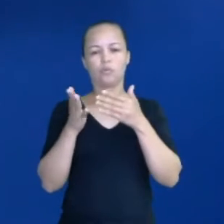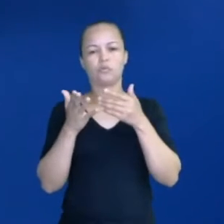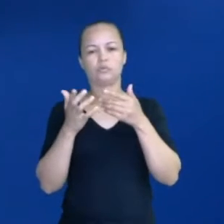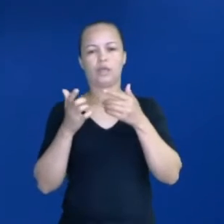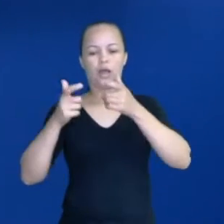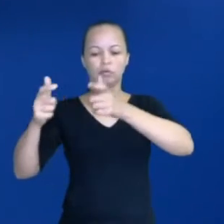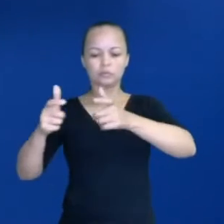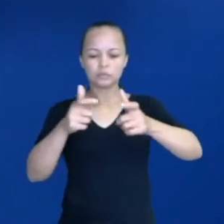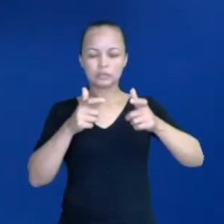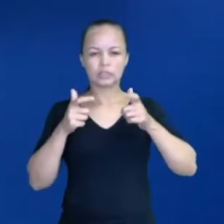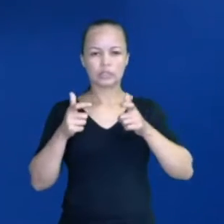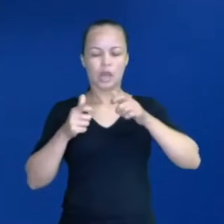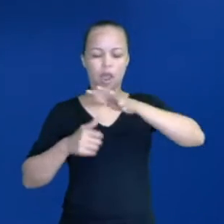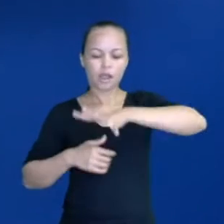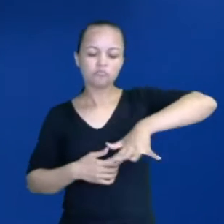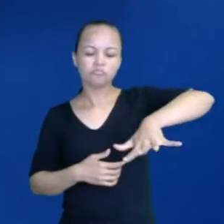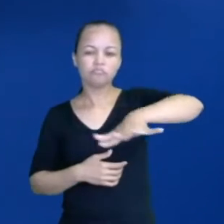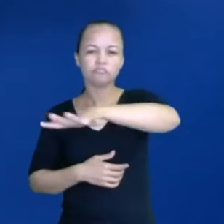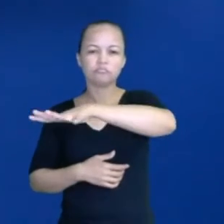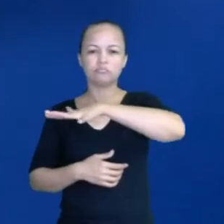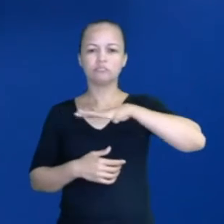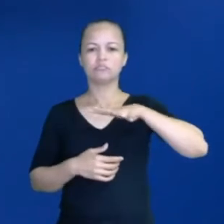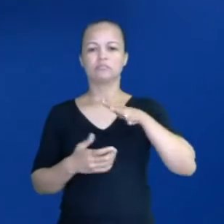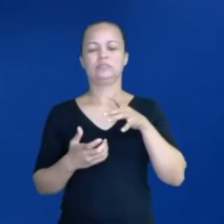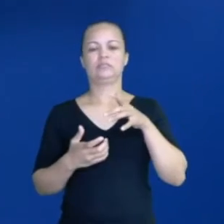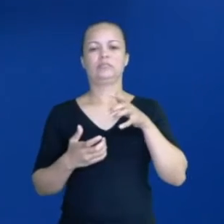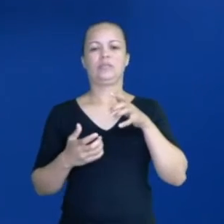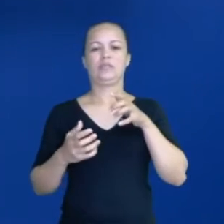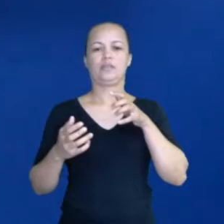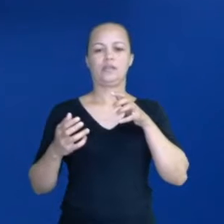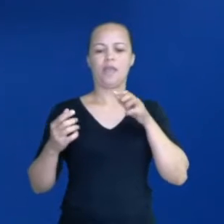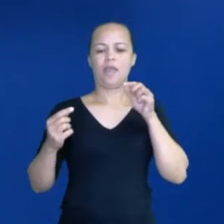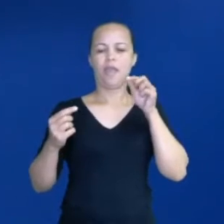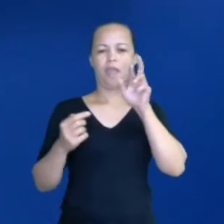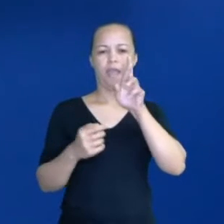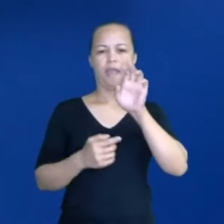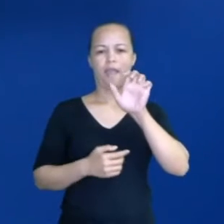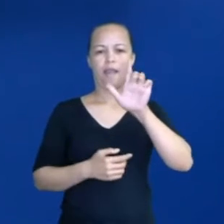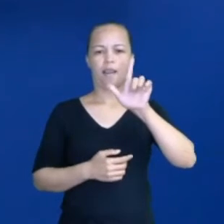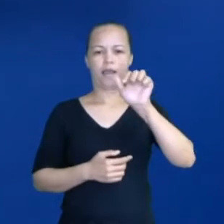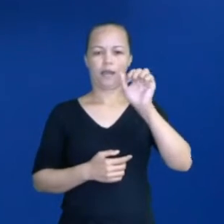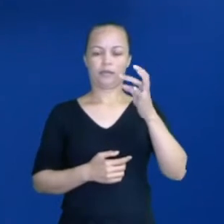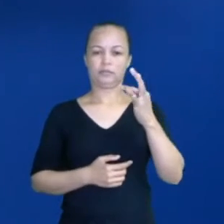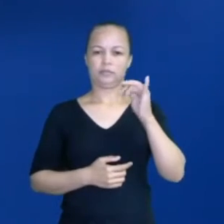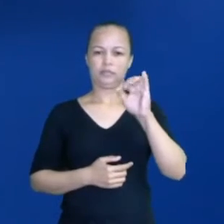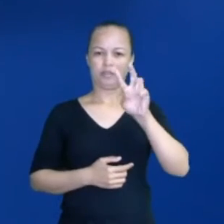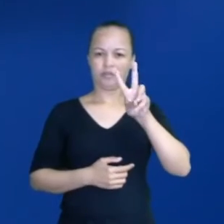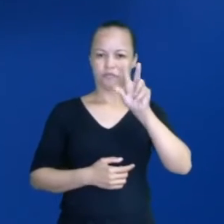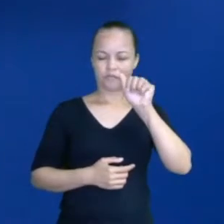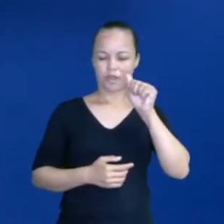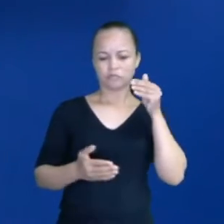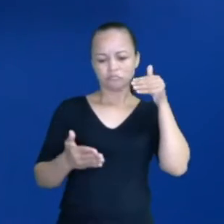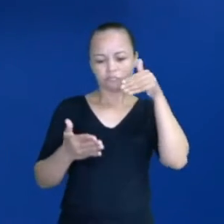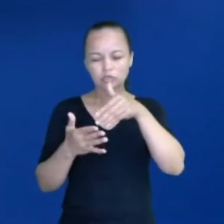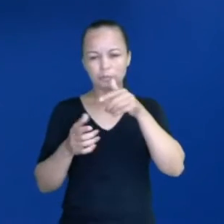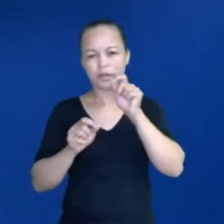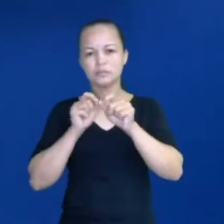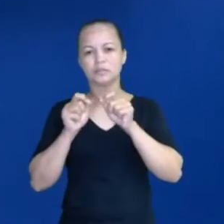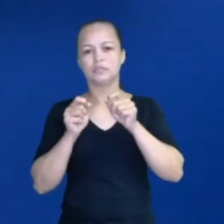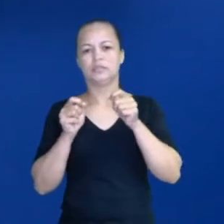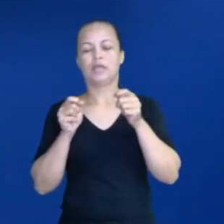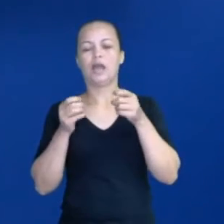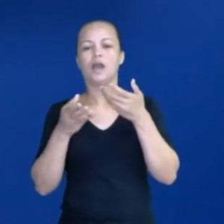localização espacial é relativa, deve ser estabelecida em relação